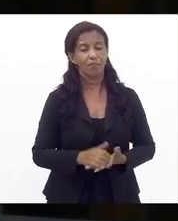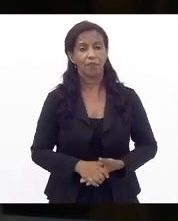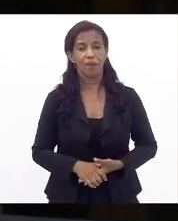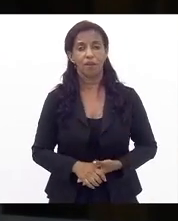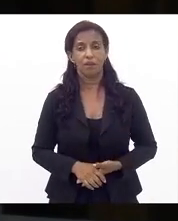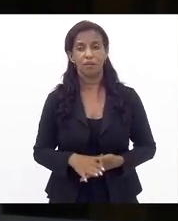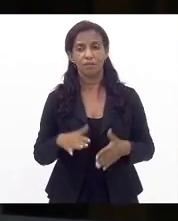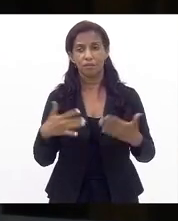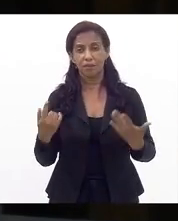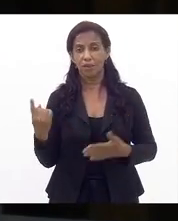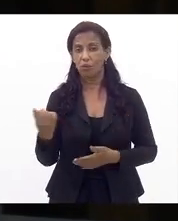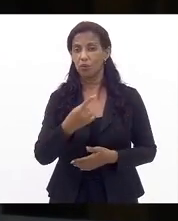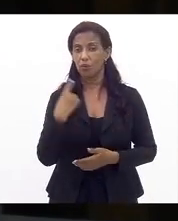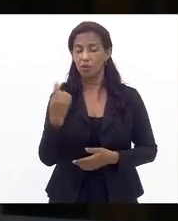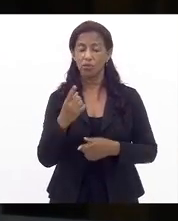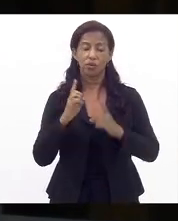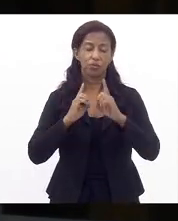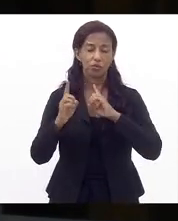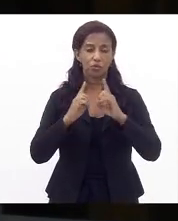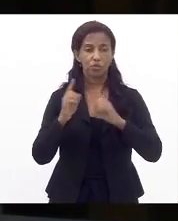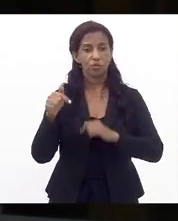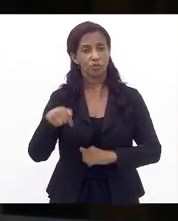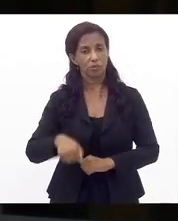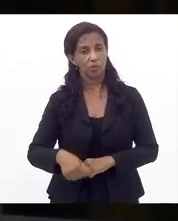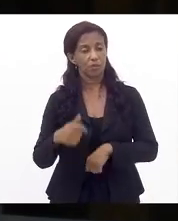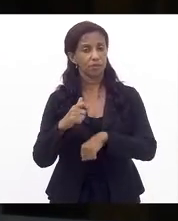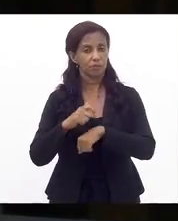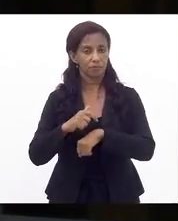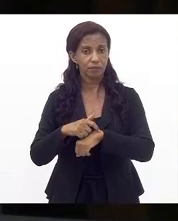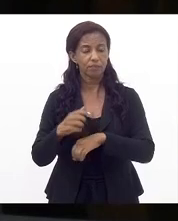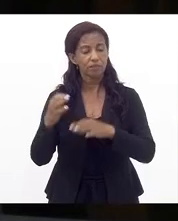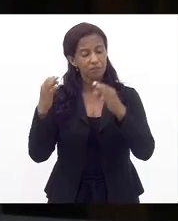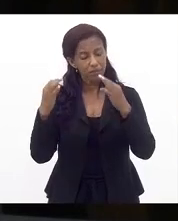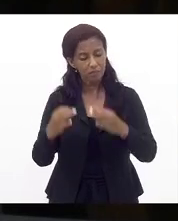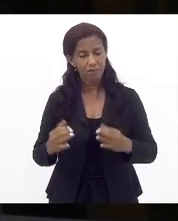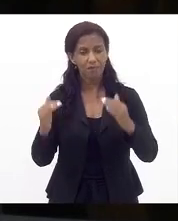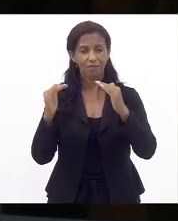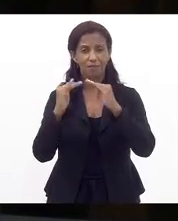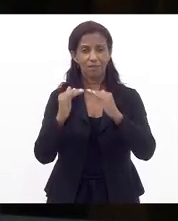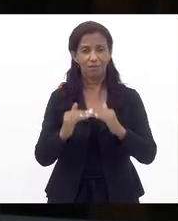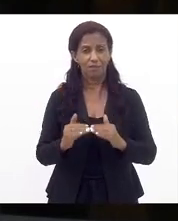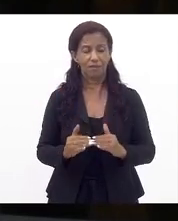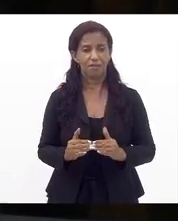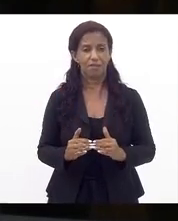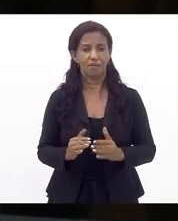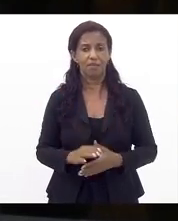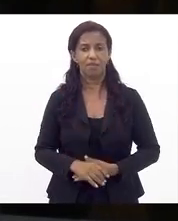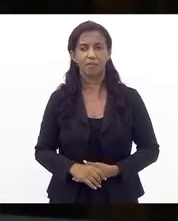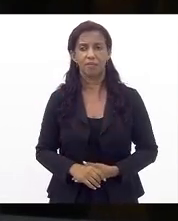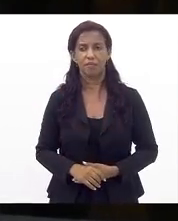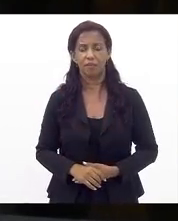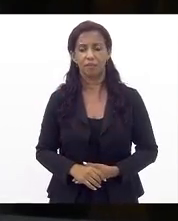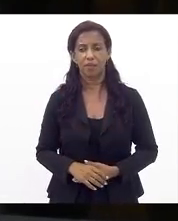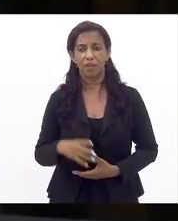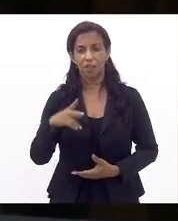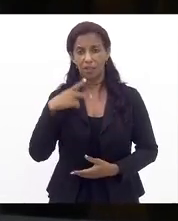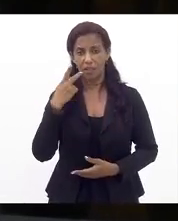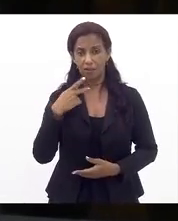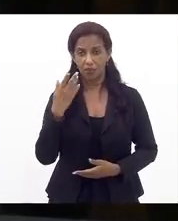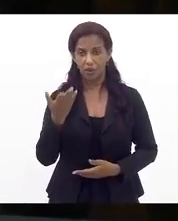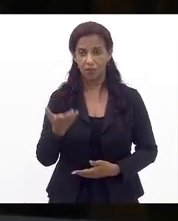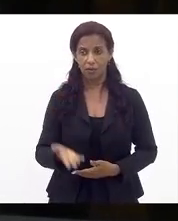pagamento Então o que nós estamos discutindo aqui nesse momento é exatamente essa adesão e falo